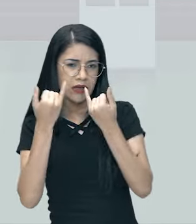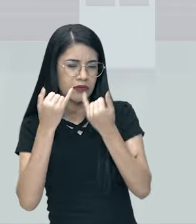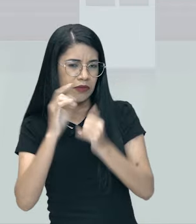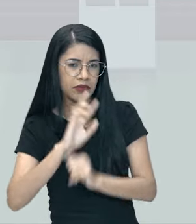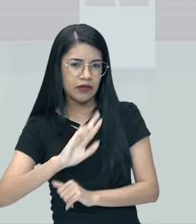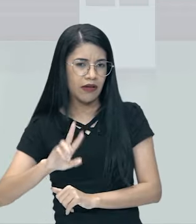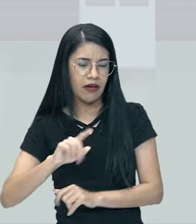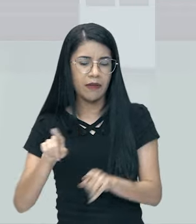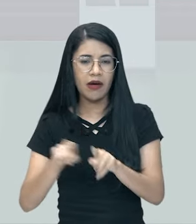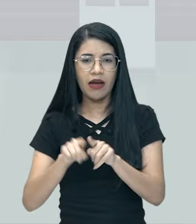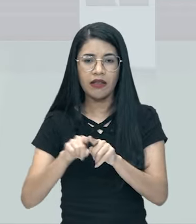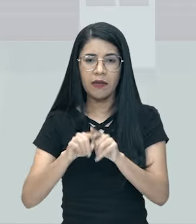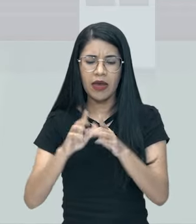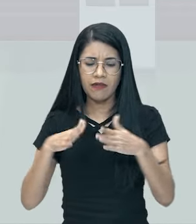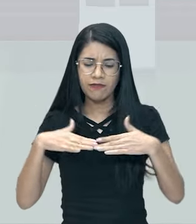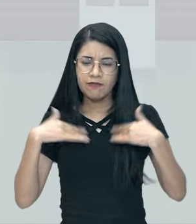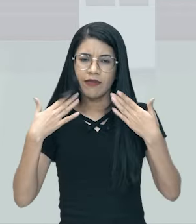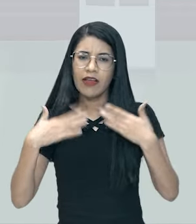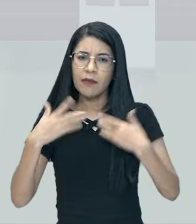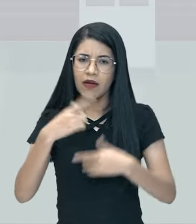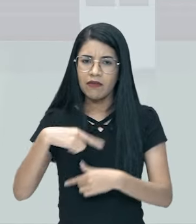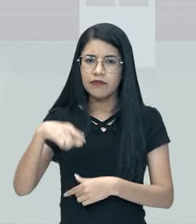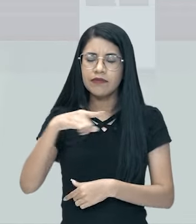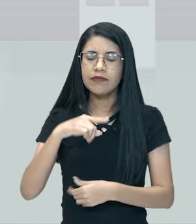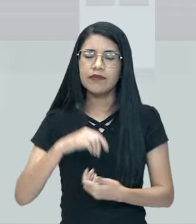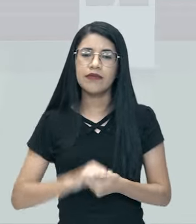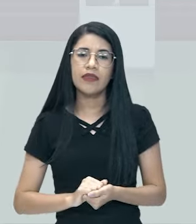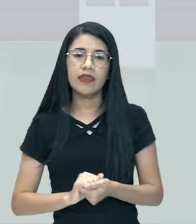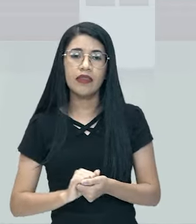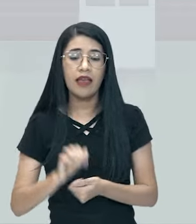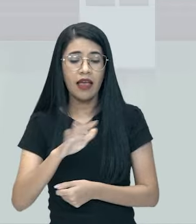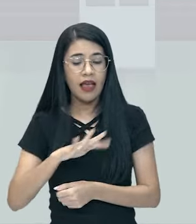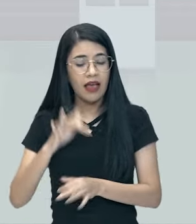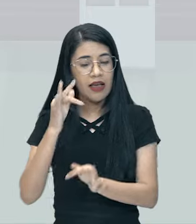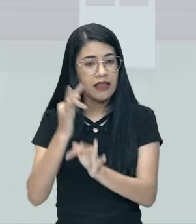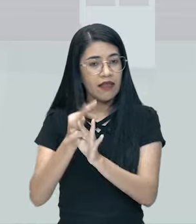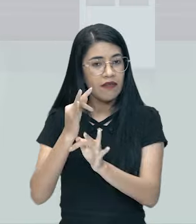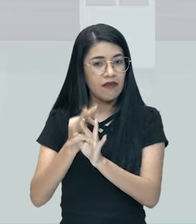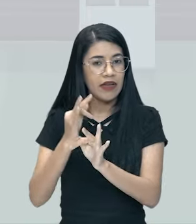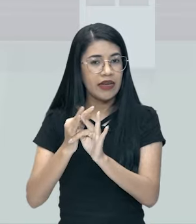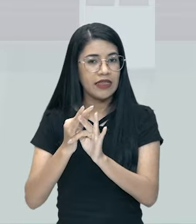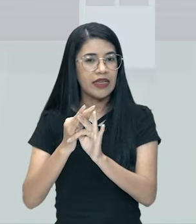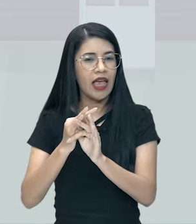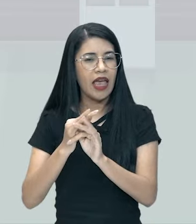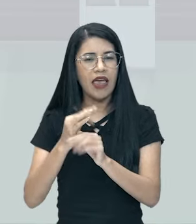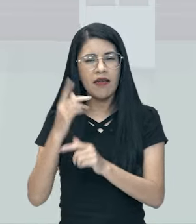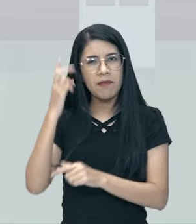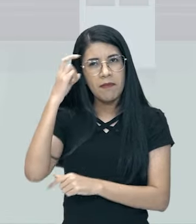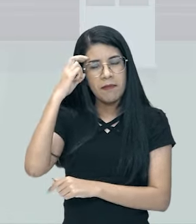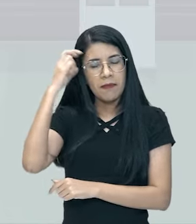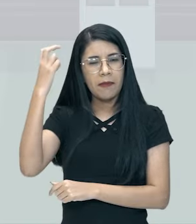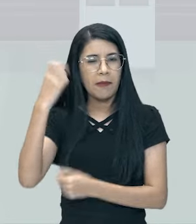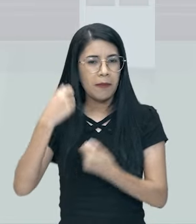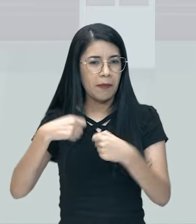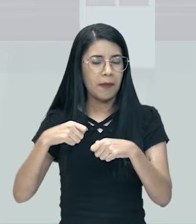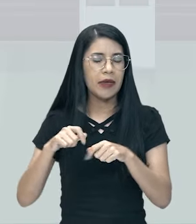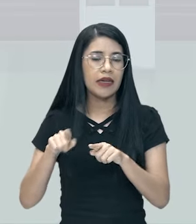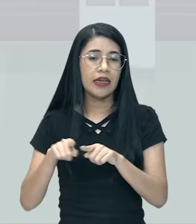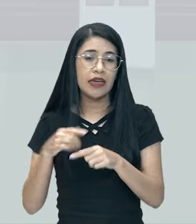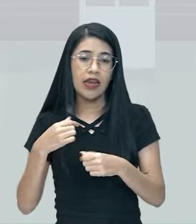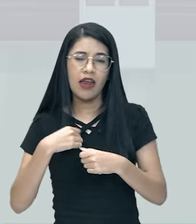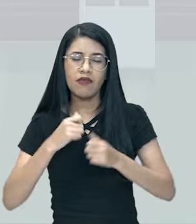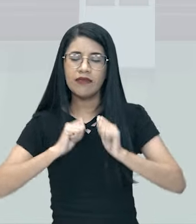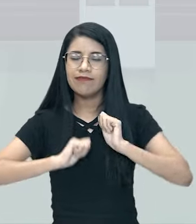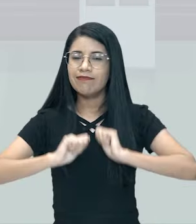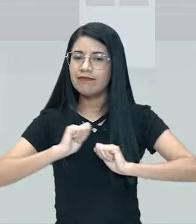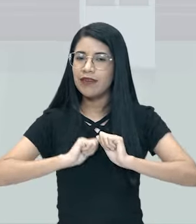também inspiradora. A física é uma aventura intelectual e eu estou